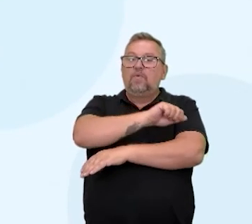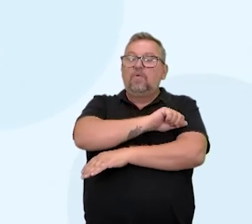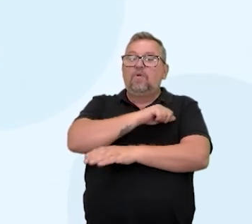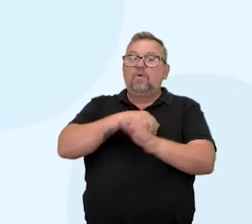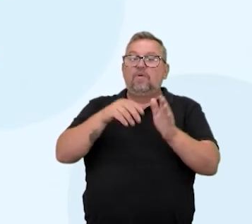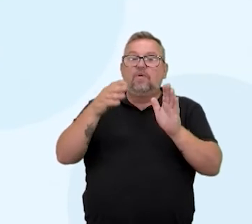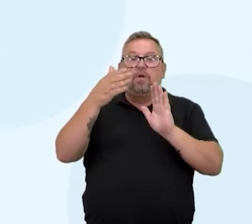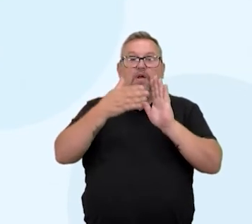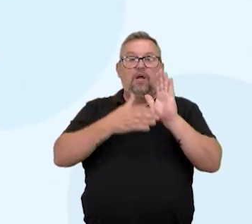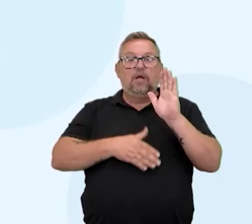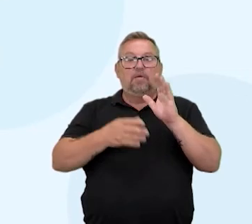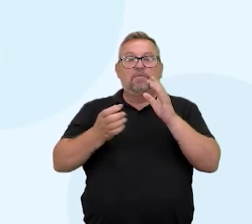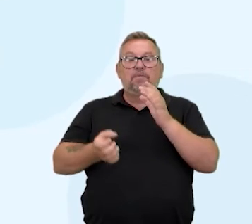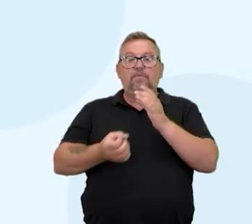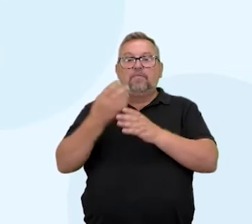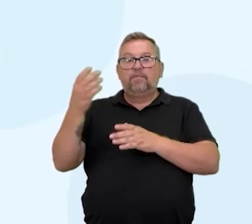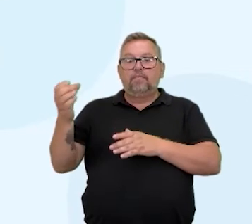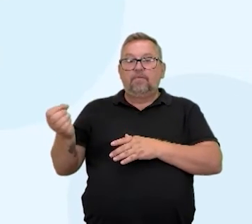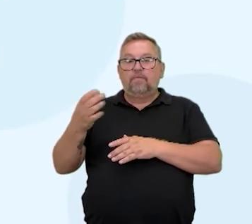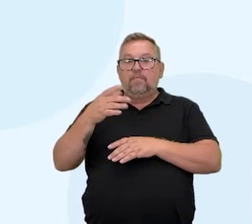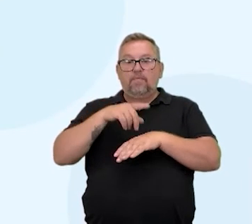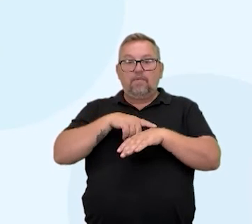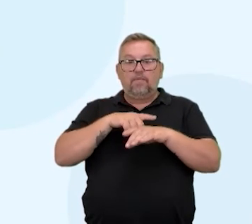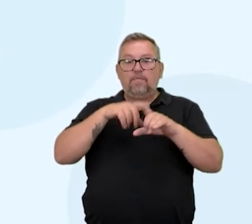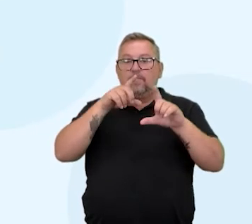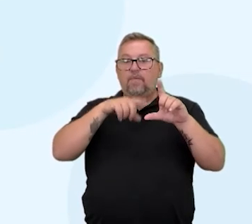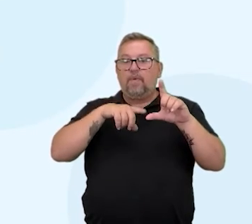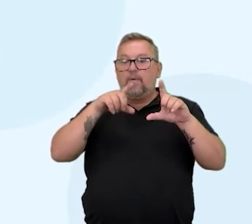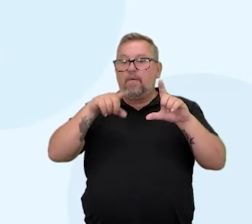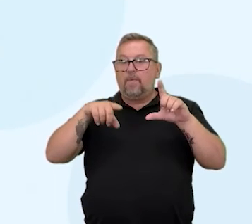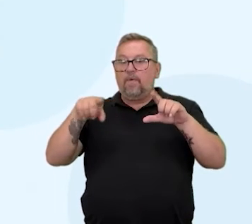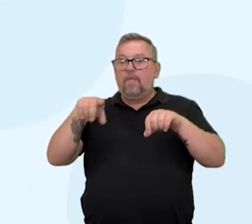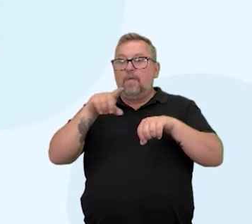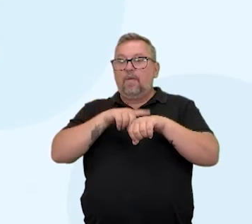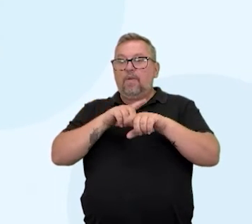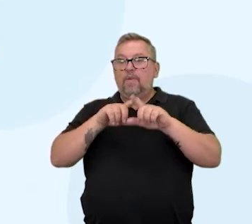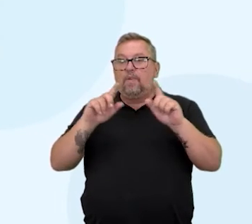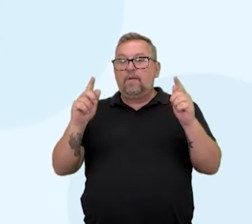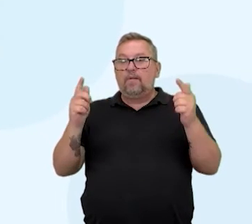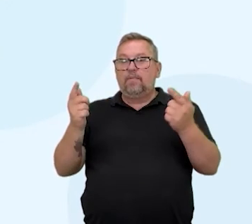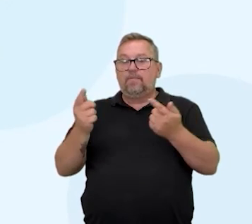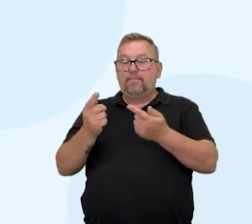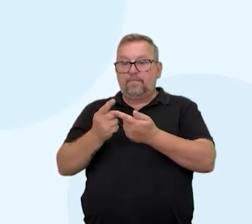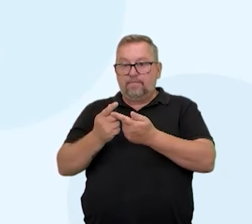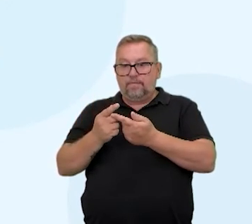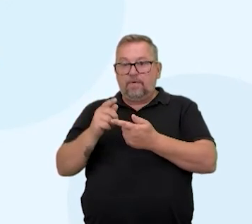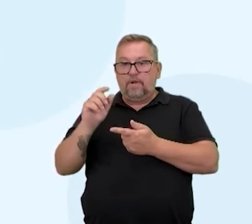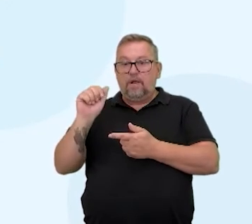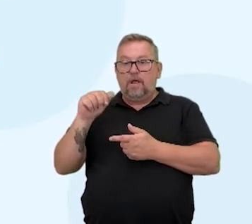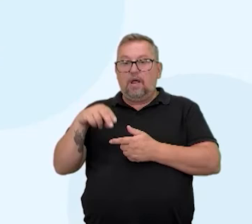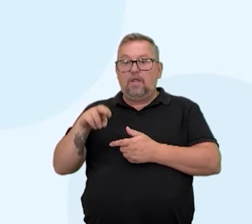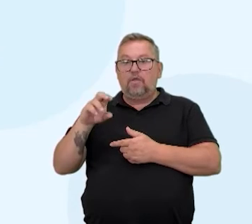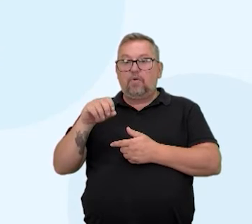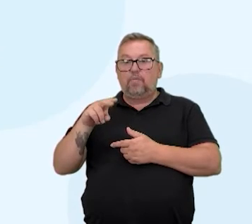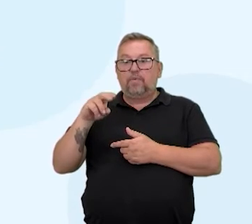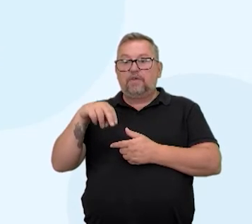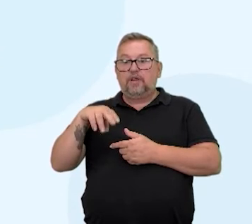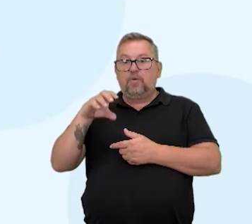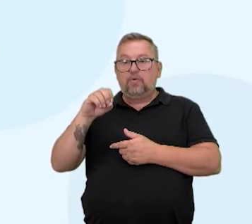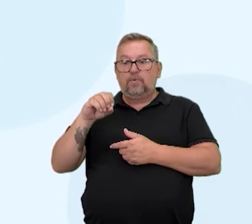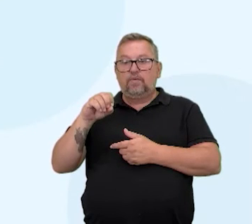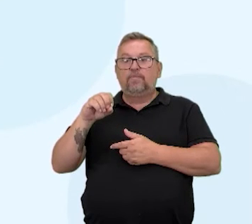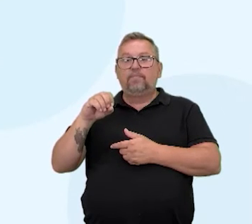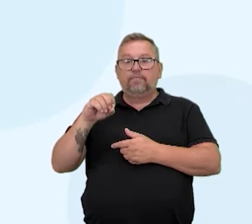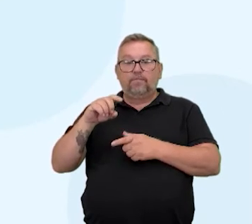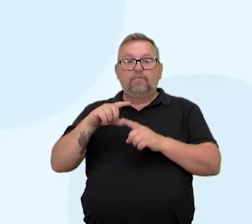discuta com os estudantes a proposta aí de criação de uma nova época na escala de tempo geológico, né? Aí o